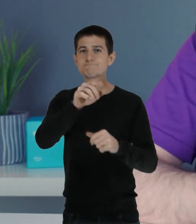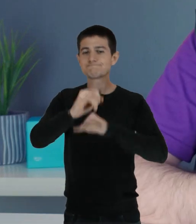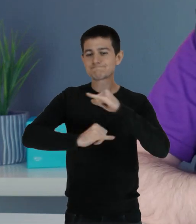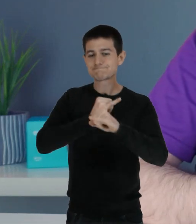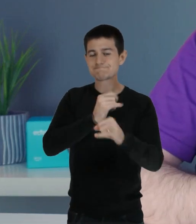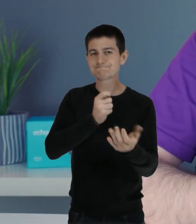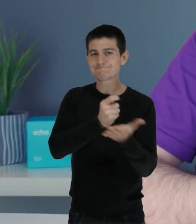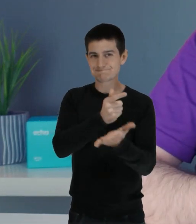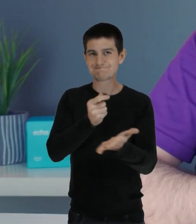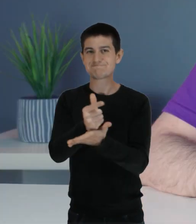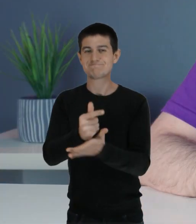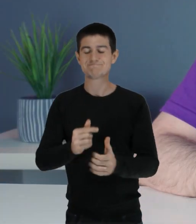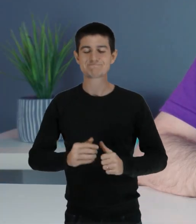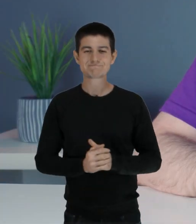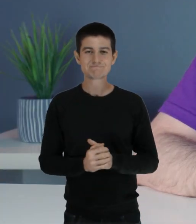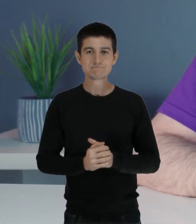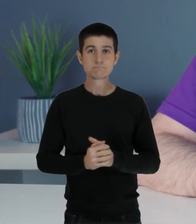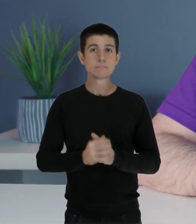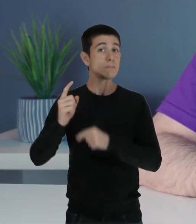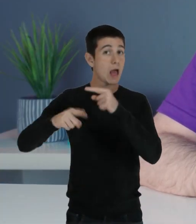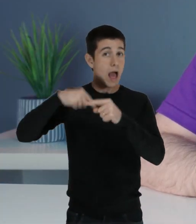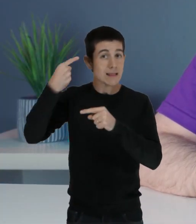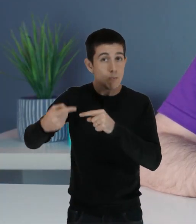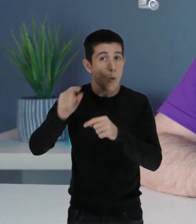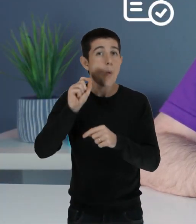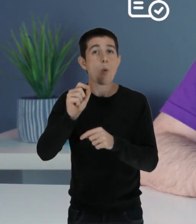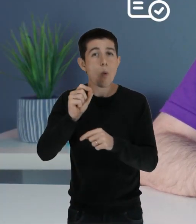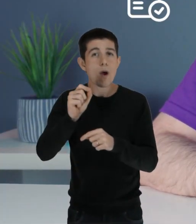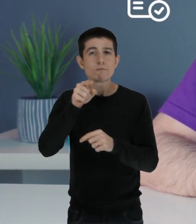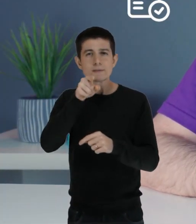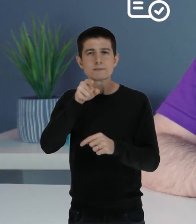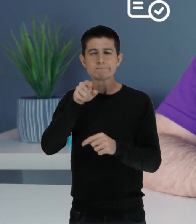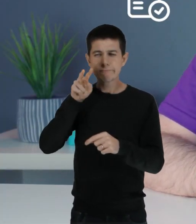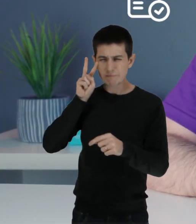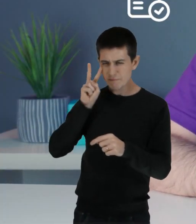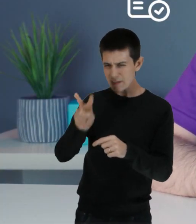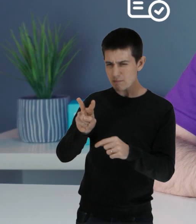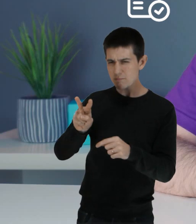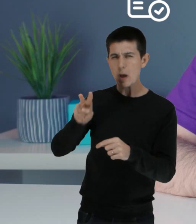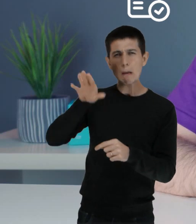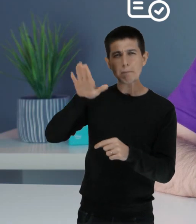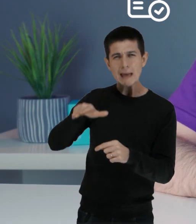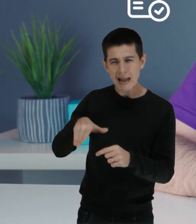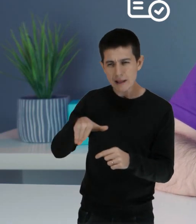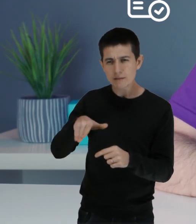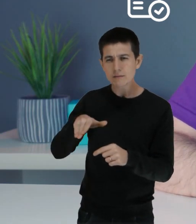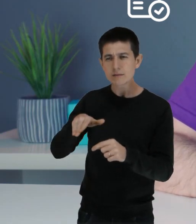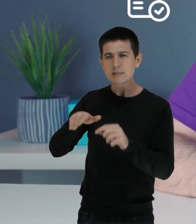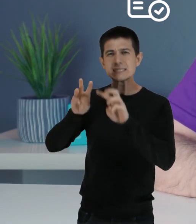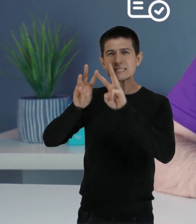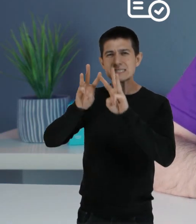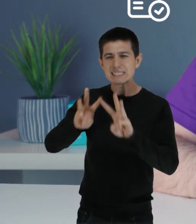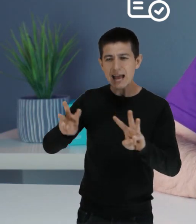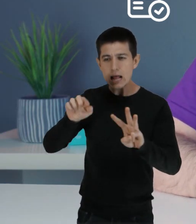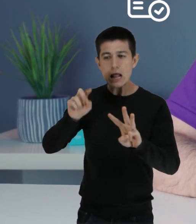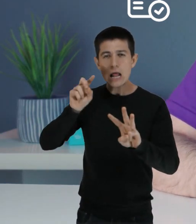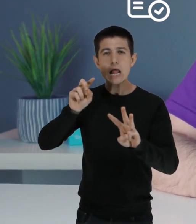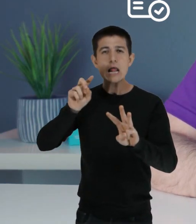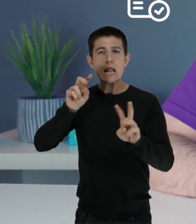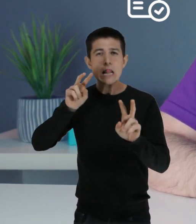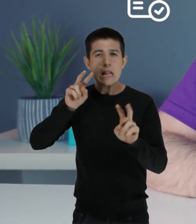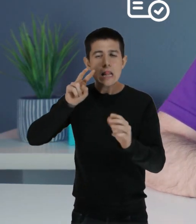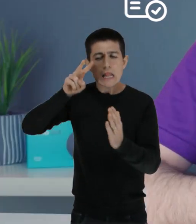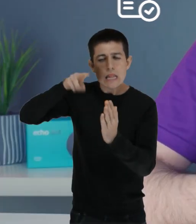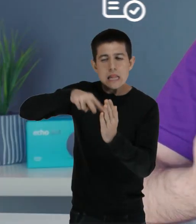suas compras digitalmente. Depois, leia com atenção todo o anúncio e os termos de uso do site que você